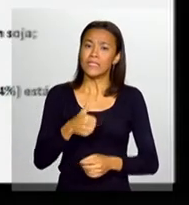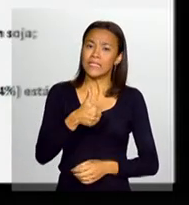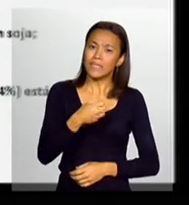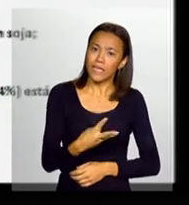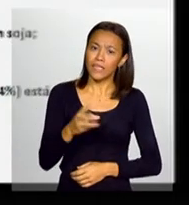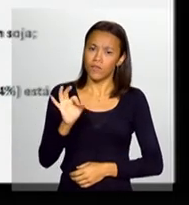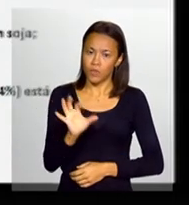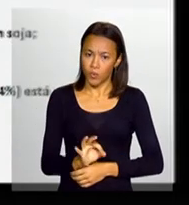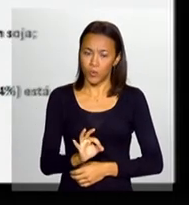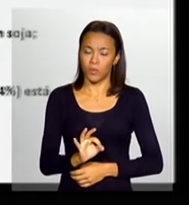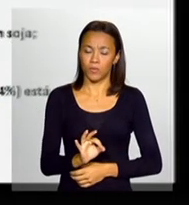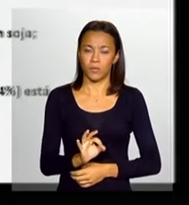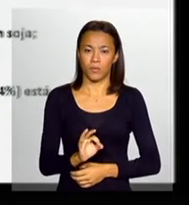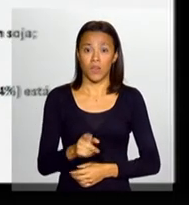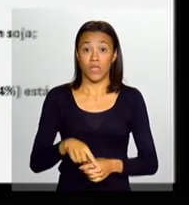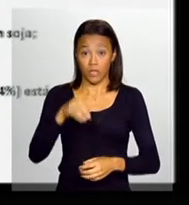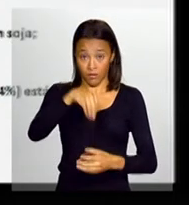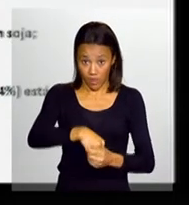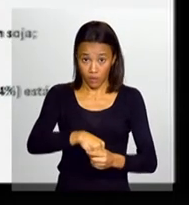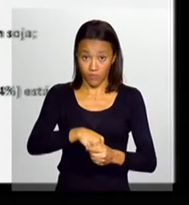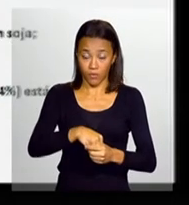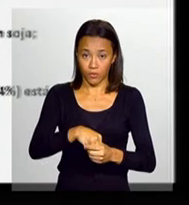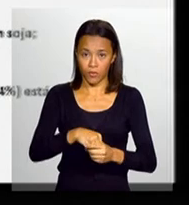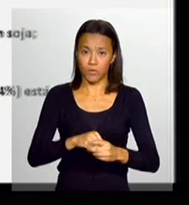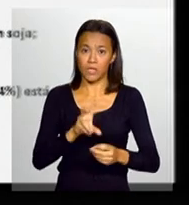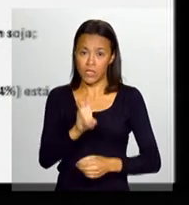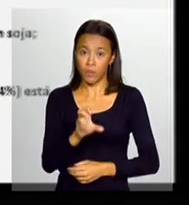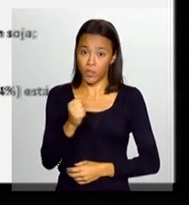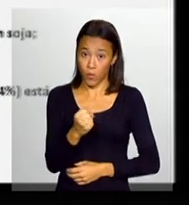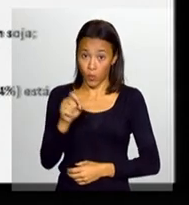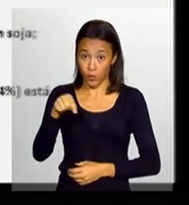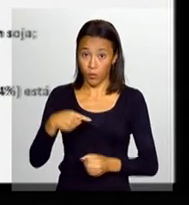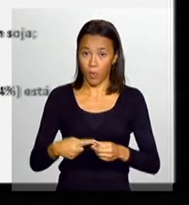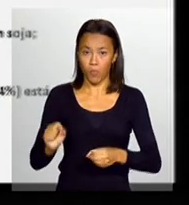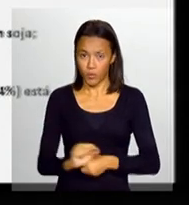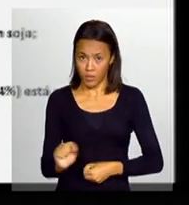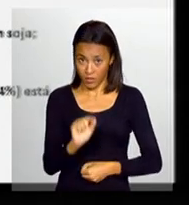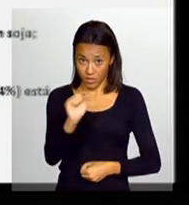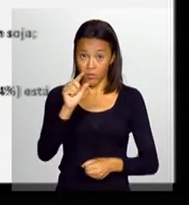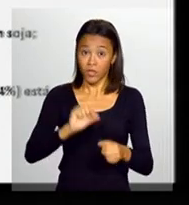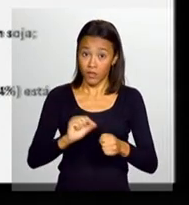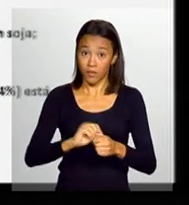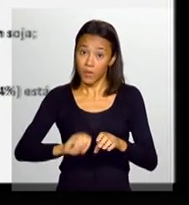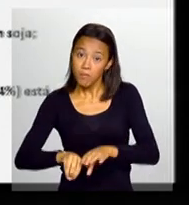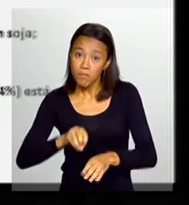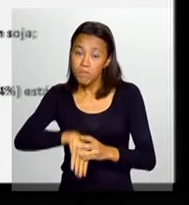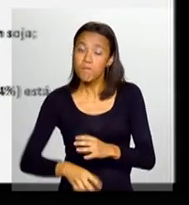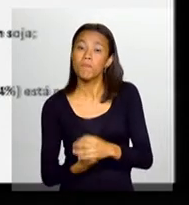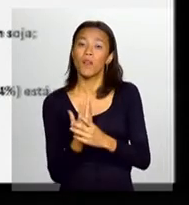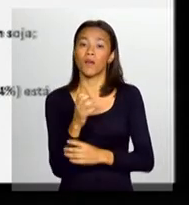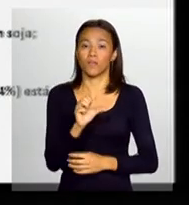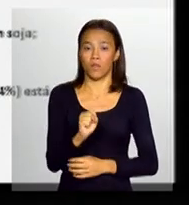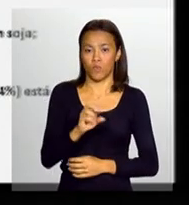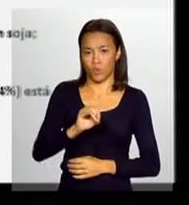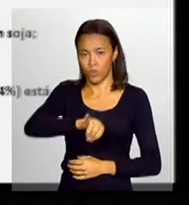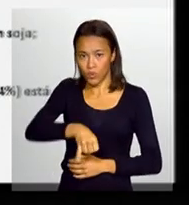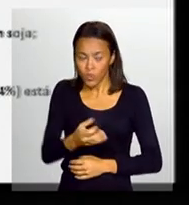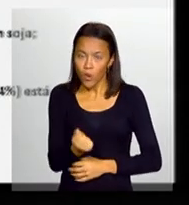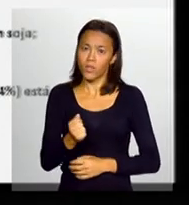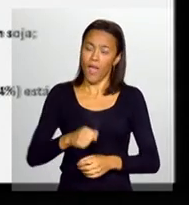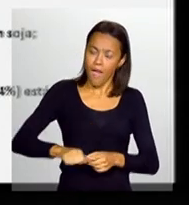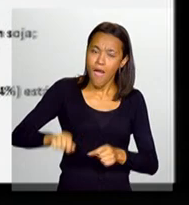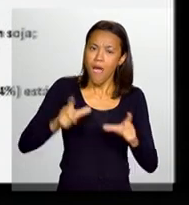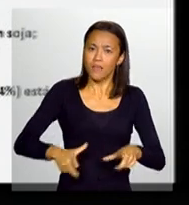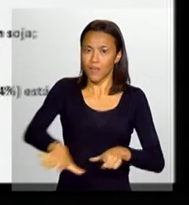dos desflorestamentos dentro dos 58 municípios que produzem soja, ou ainda essa área de